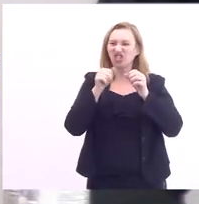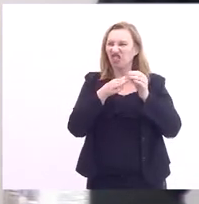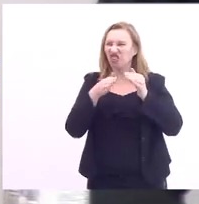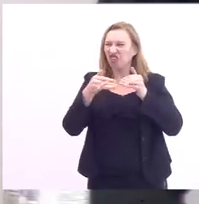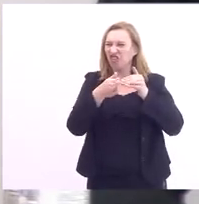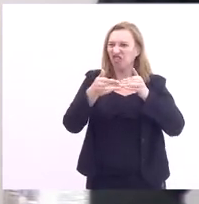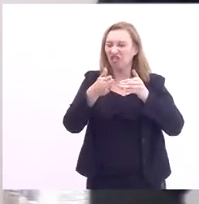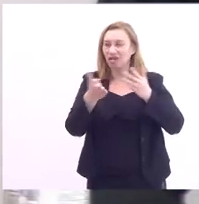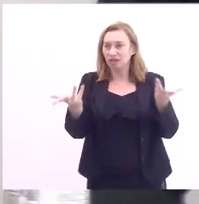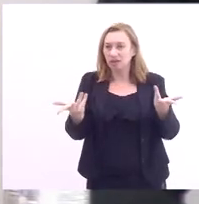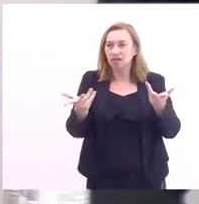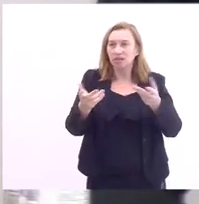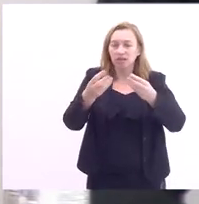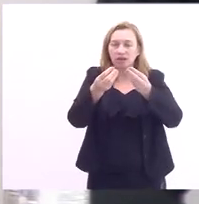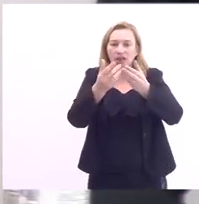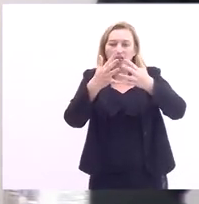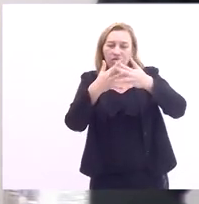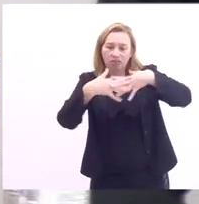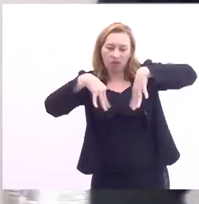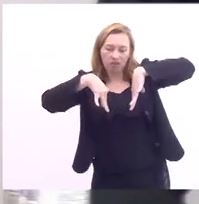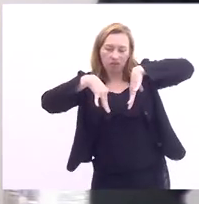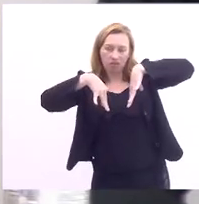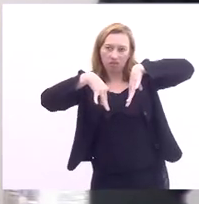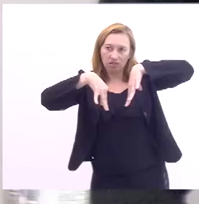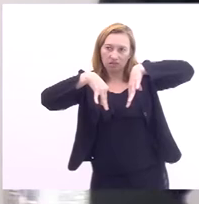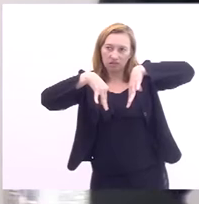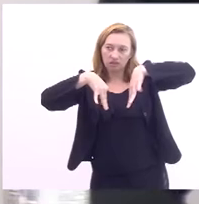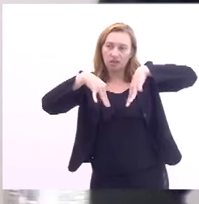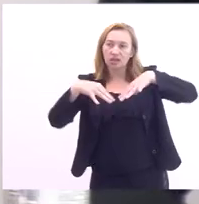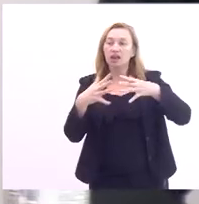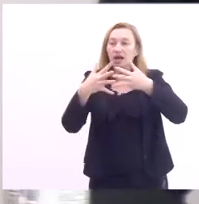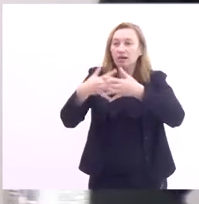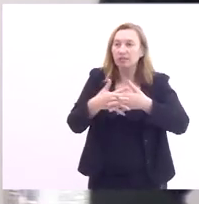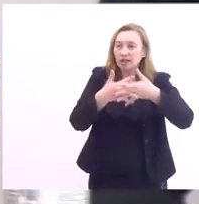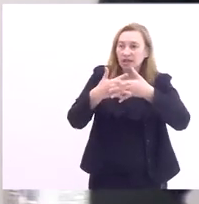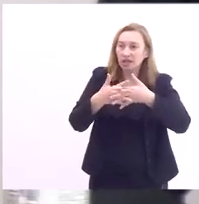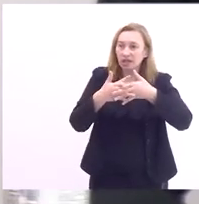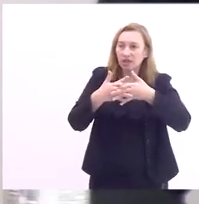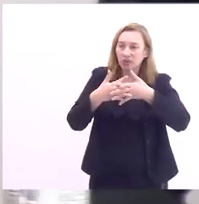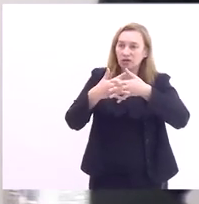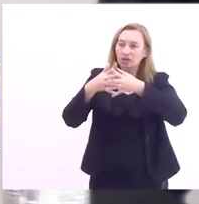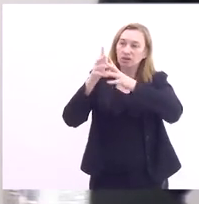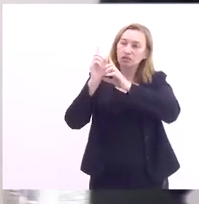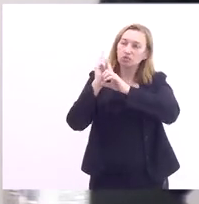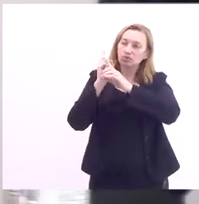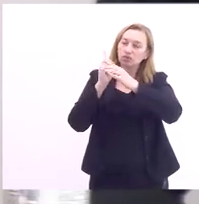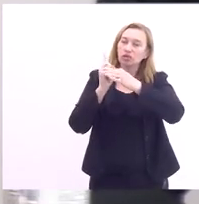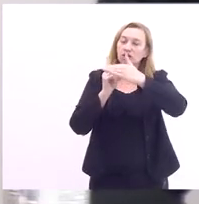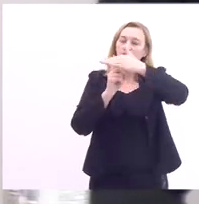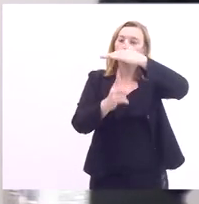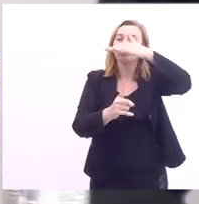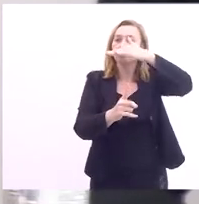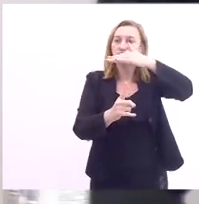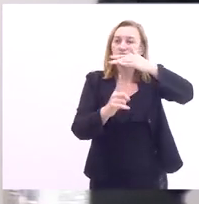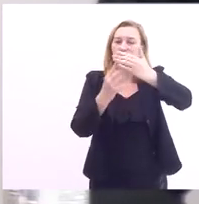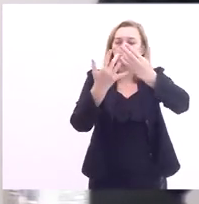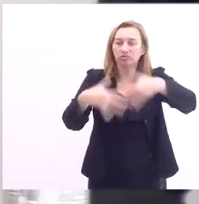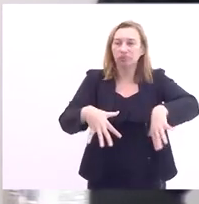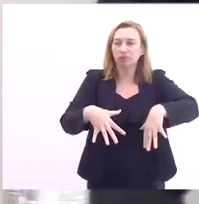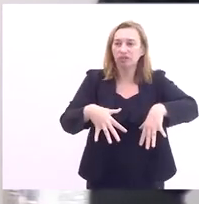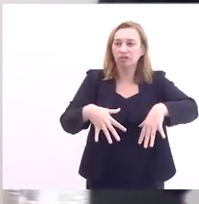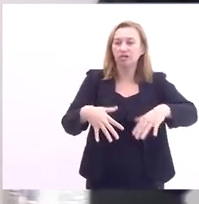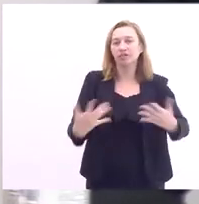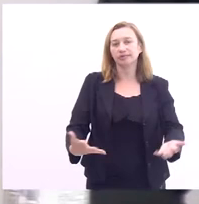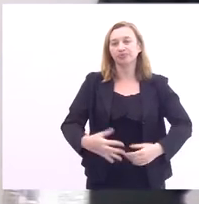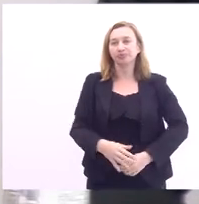desses eles acabam rebentando, porque os caminhões vão passando, vão rebentando os fios, esses fios vão para o chão. Uma